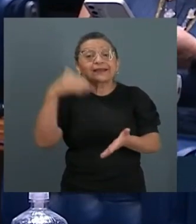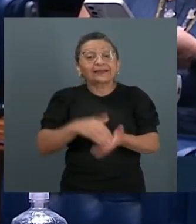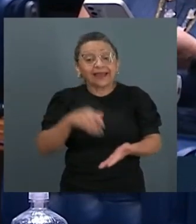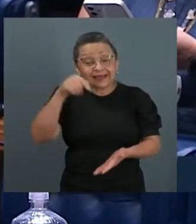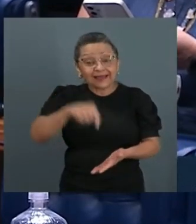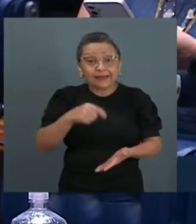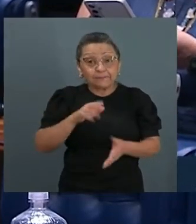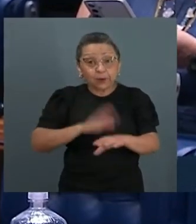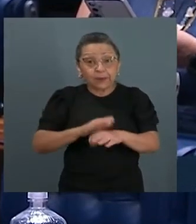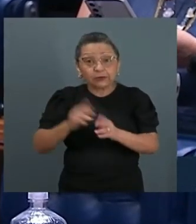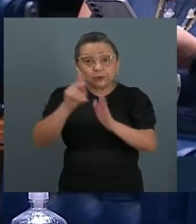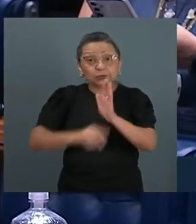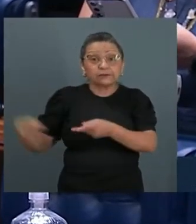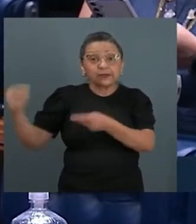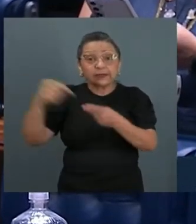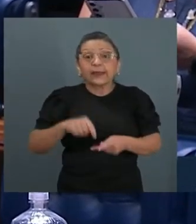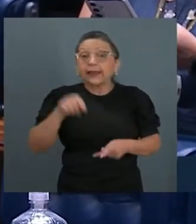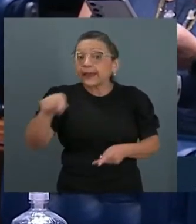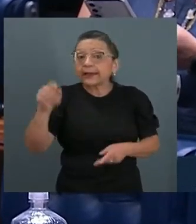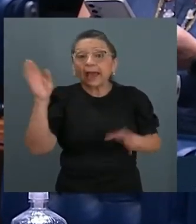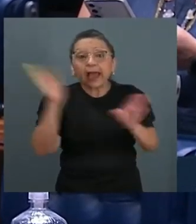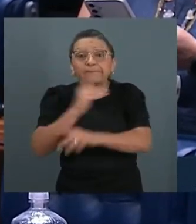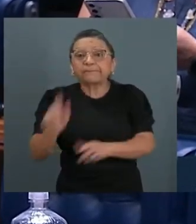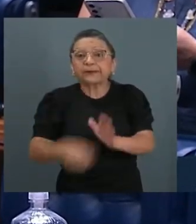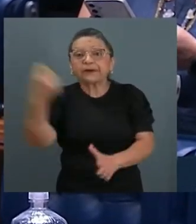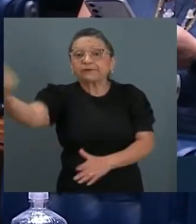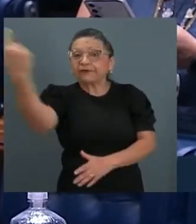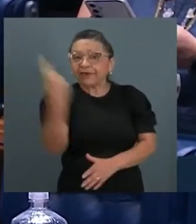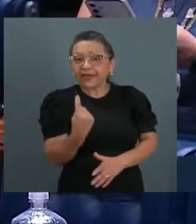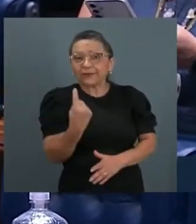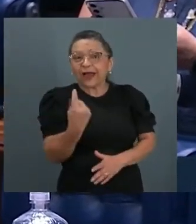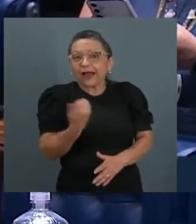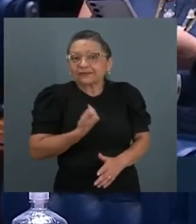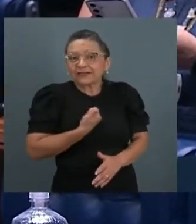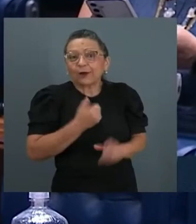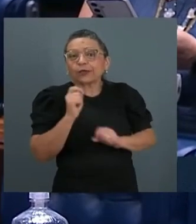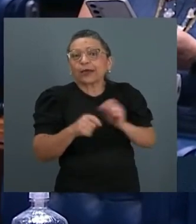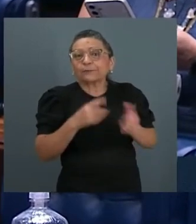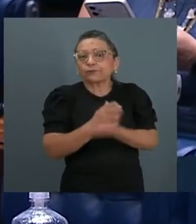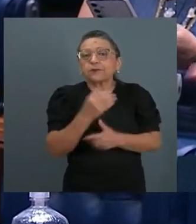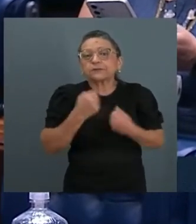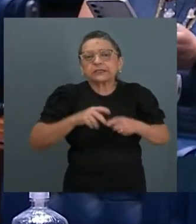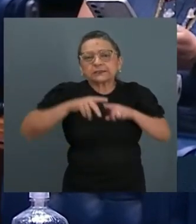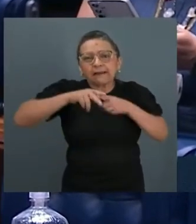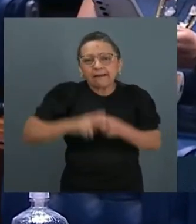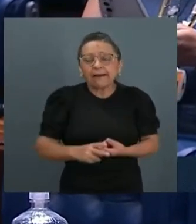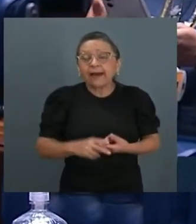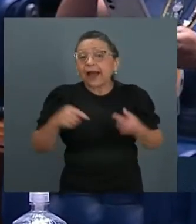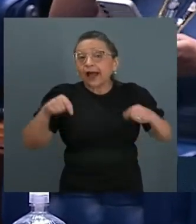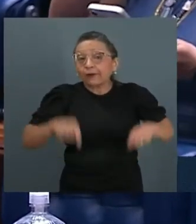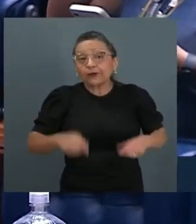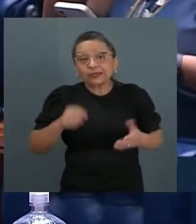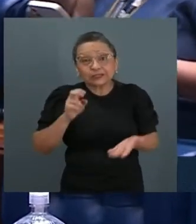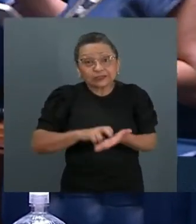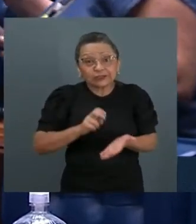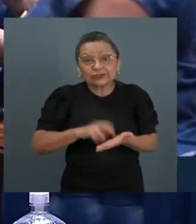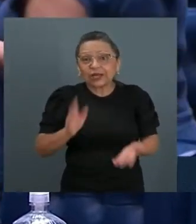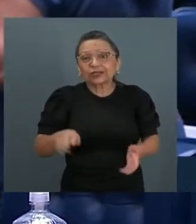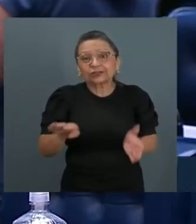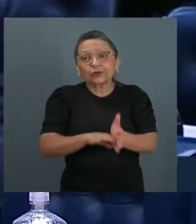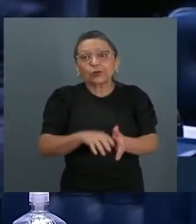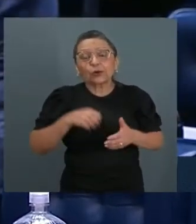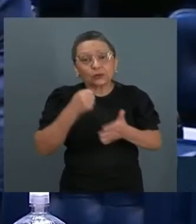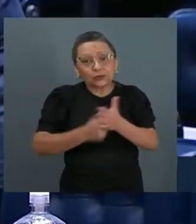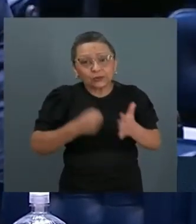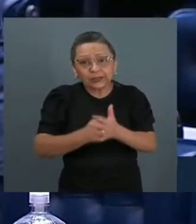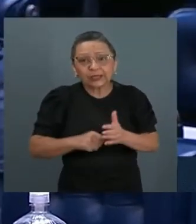chegar aqui, ele já veio nos trazer o que tinha sido aprovado e o que precisava melhorar. Está aqui agora de manhã,